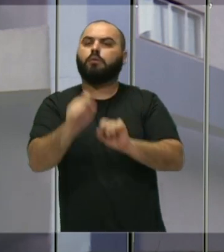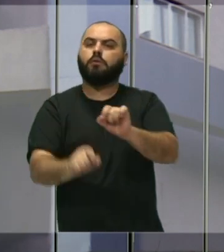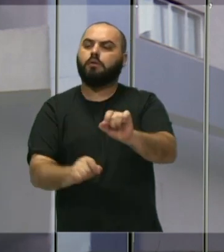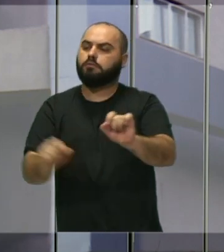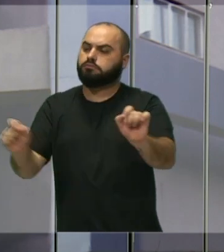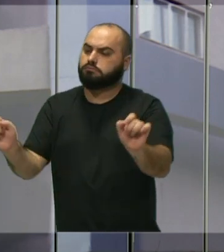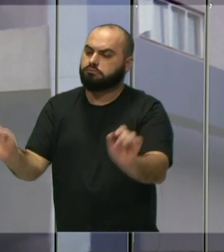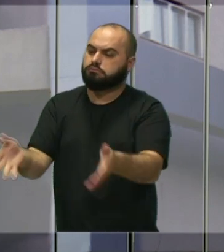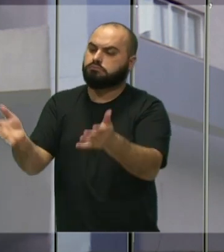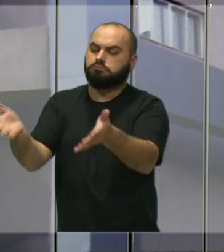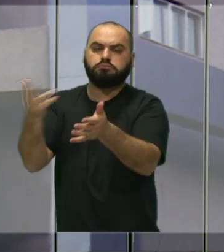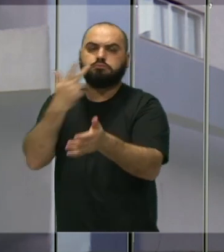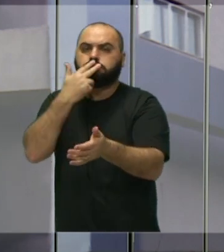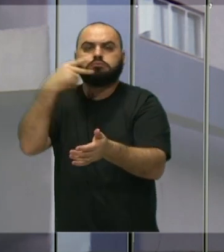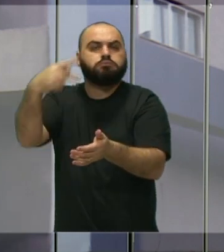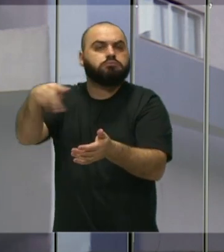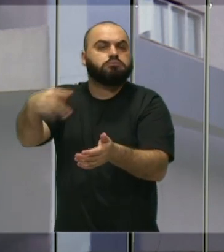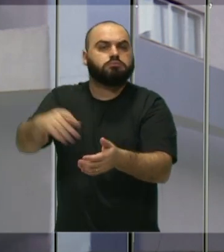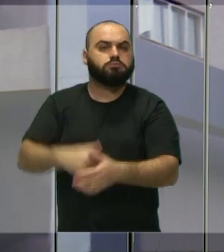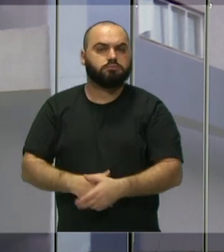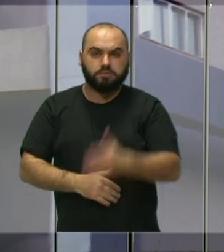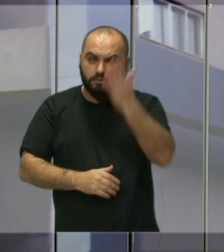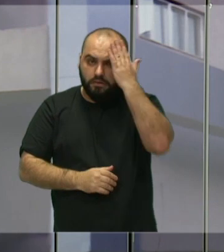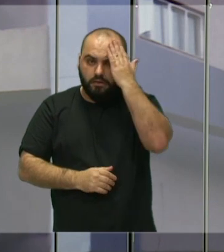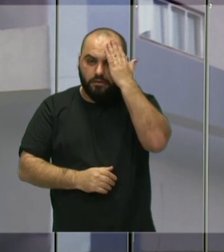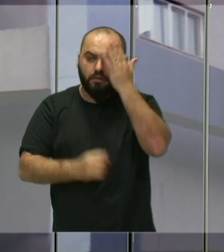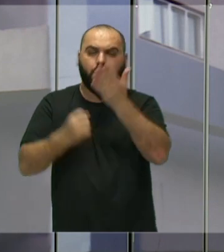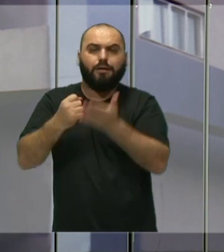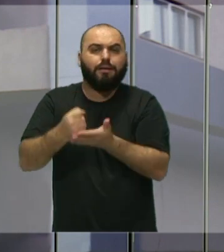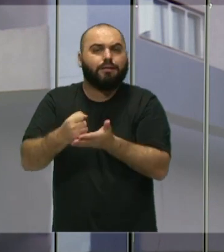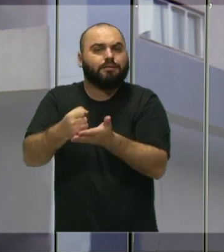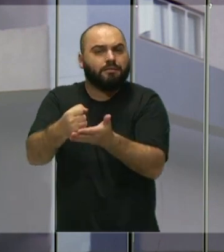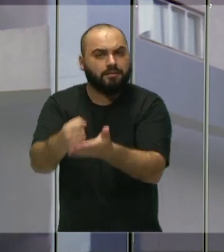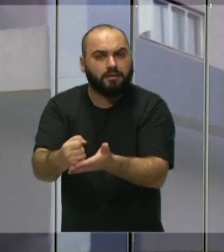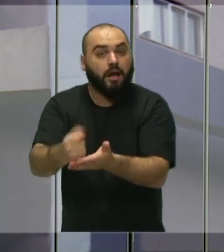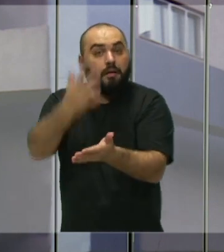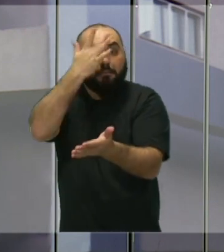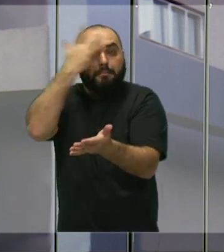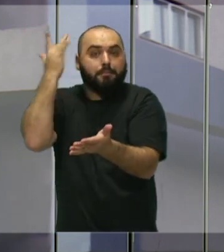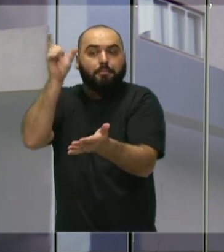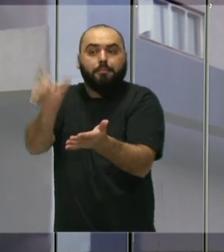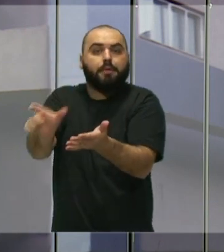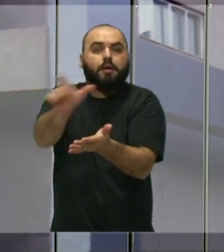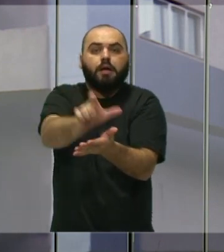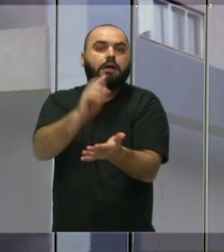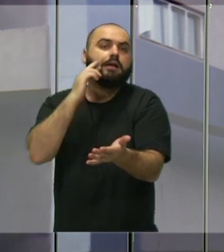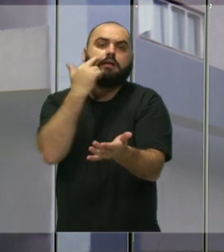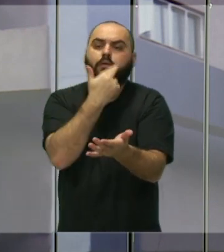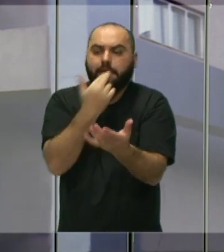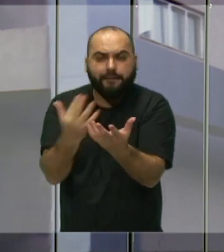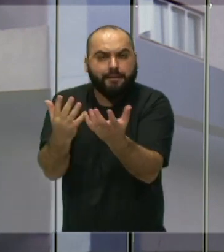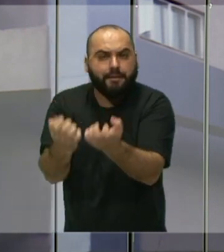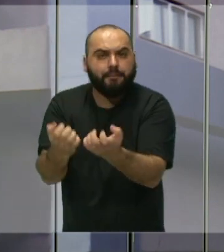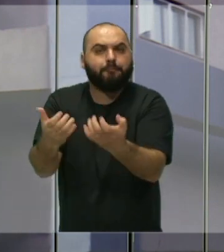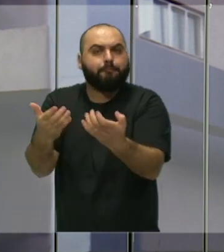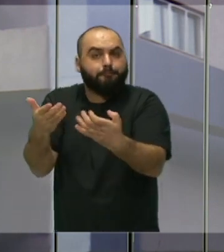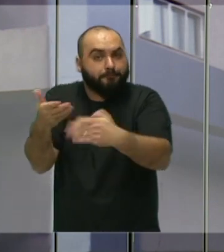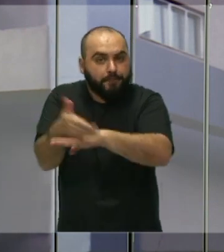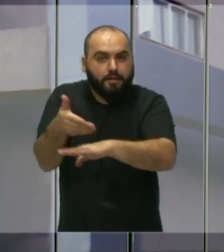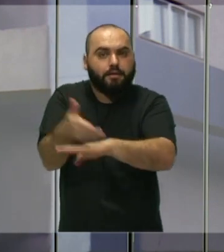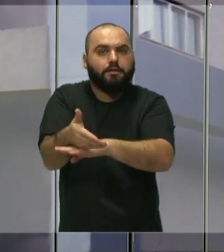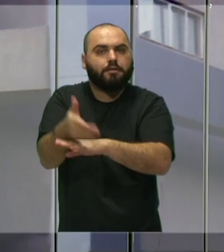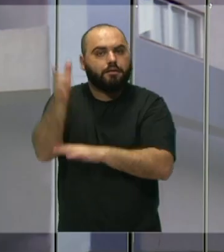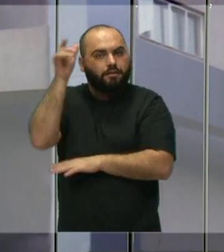essas práticas. É justamente incentivar pessoas, estabelecimentos que queiram se propor